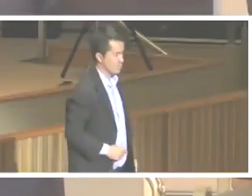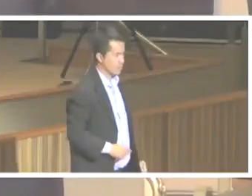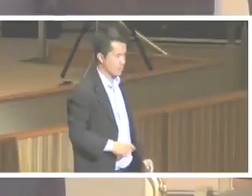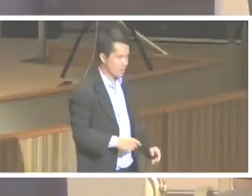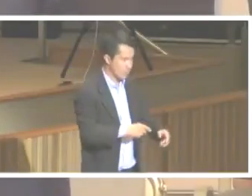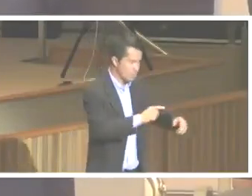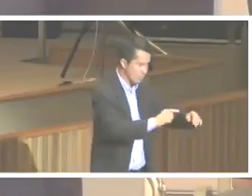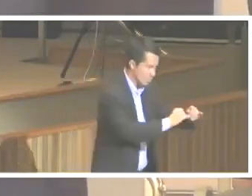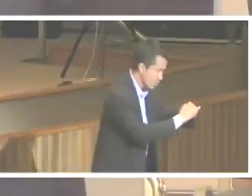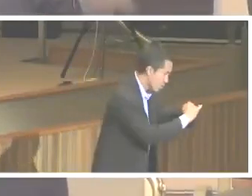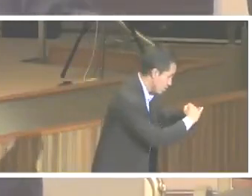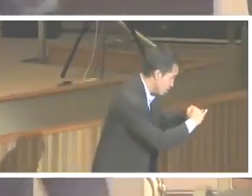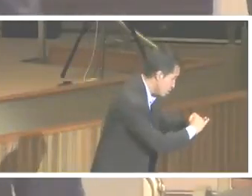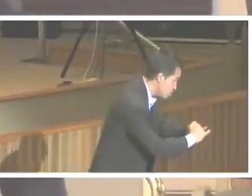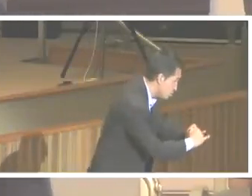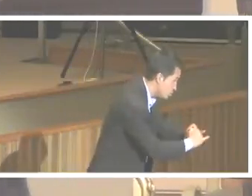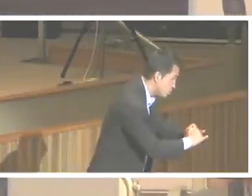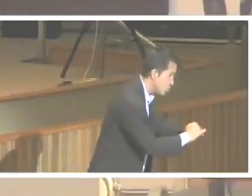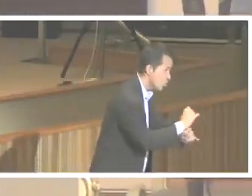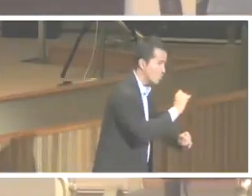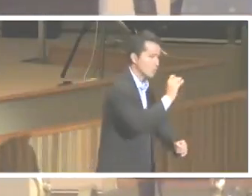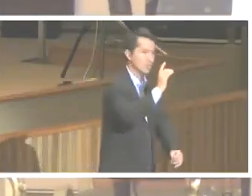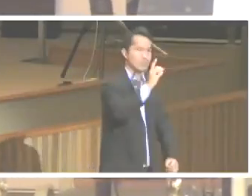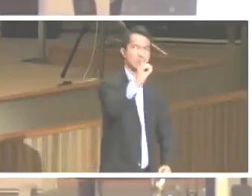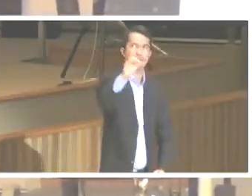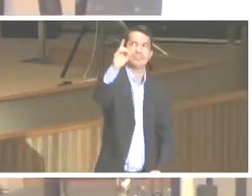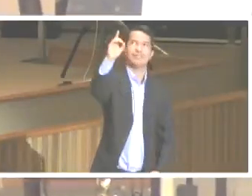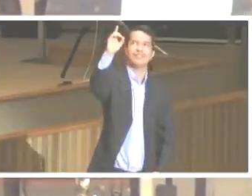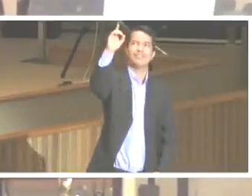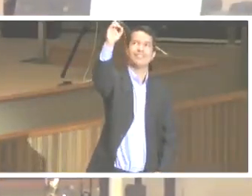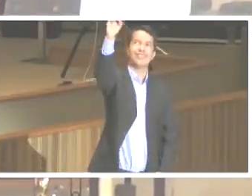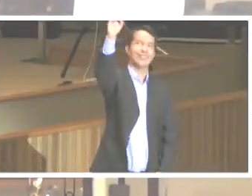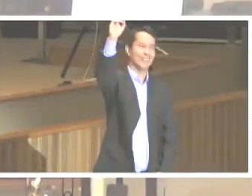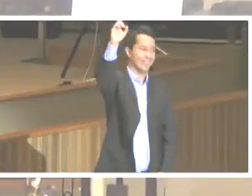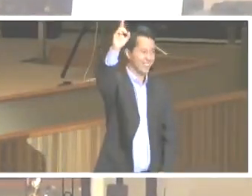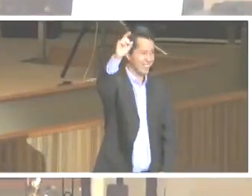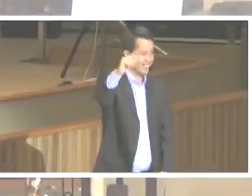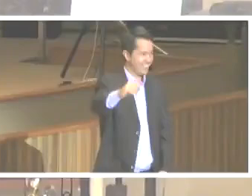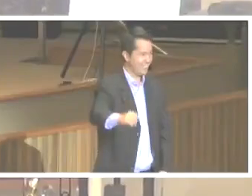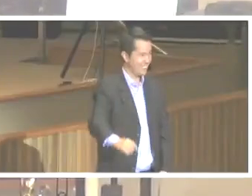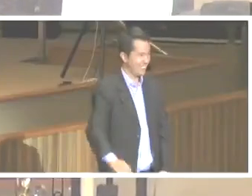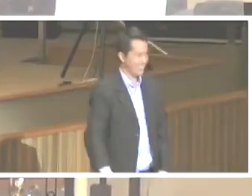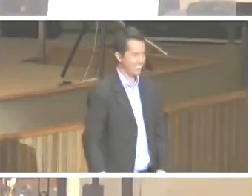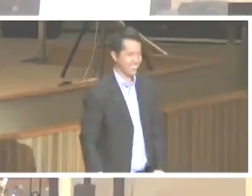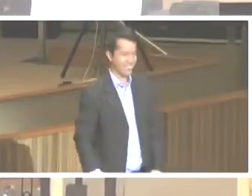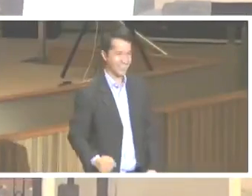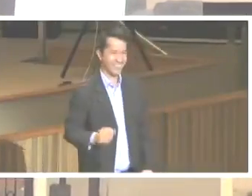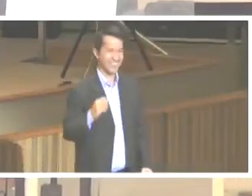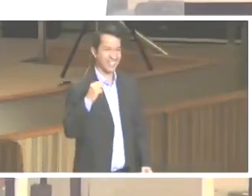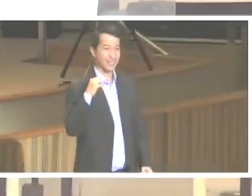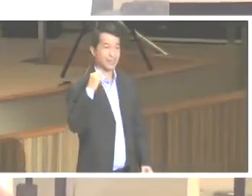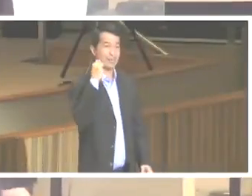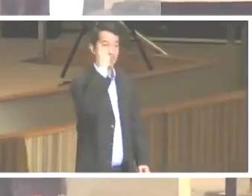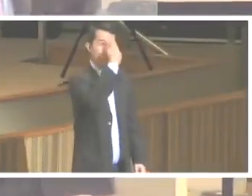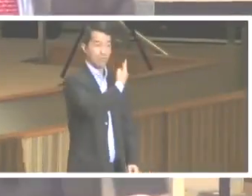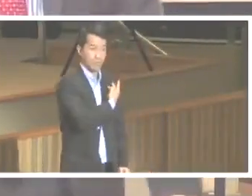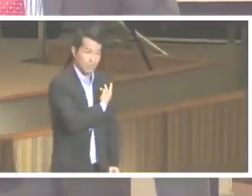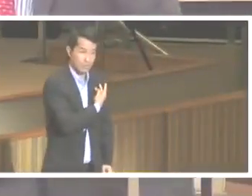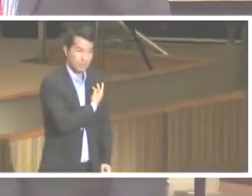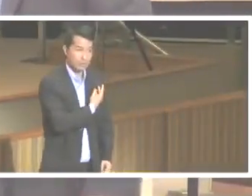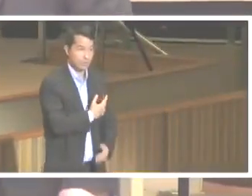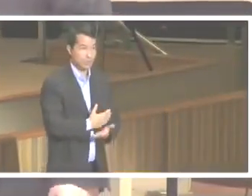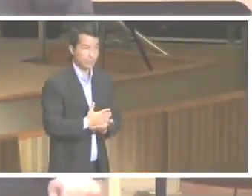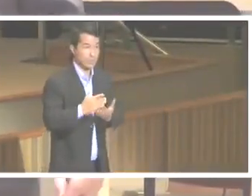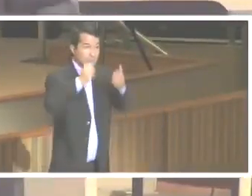deus maria estava dizendo pra gente que o deus que ela adorava